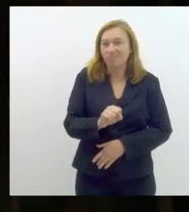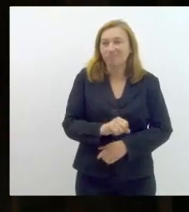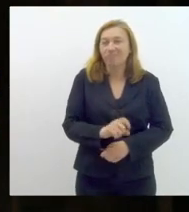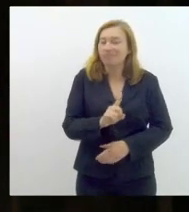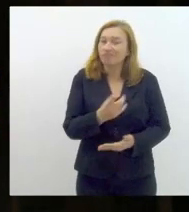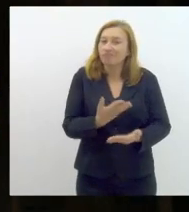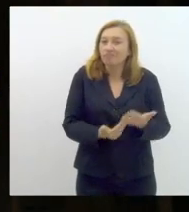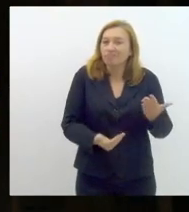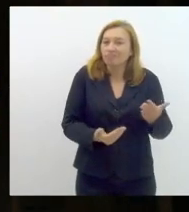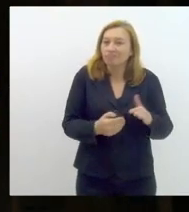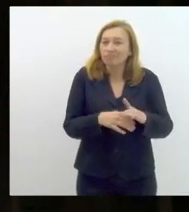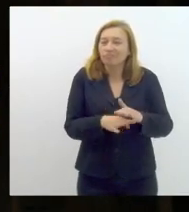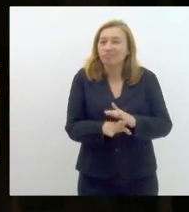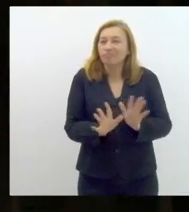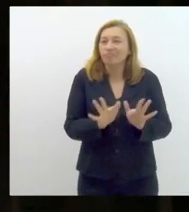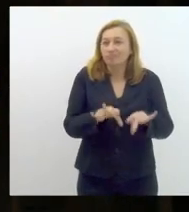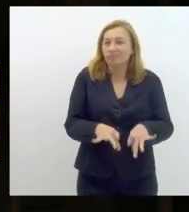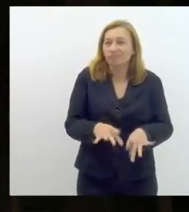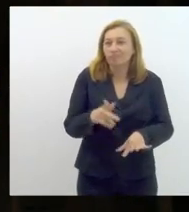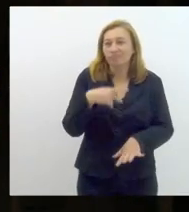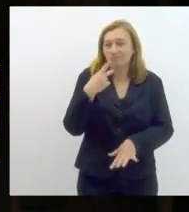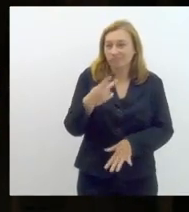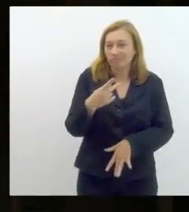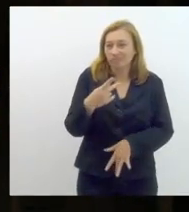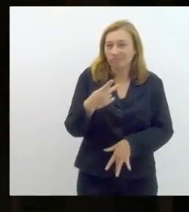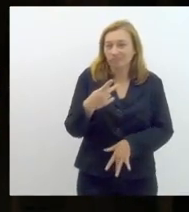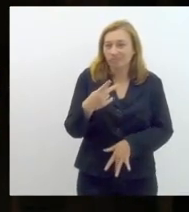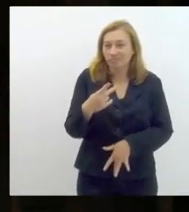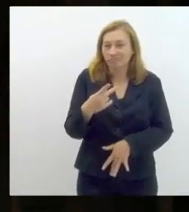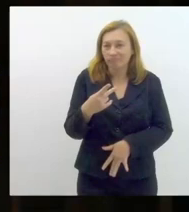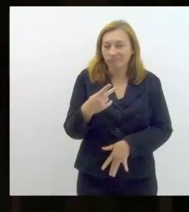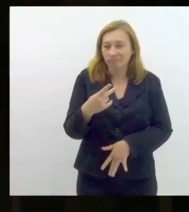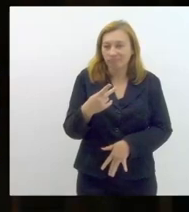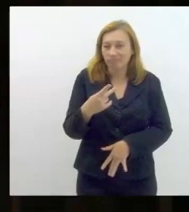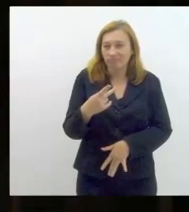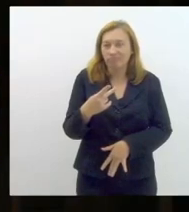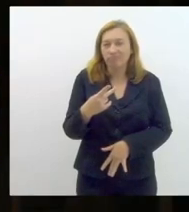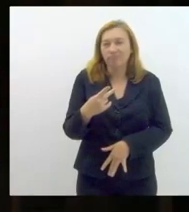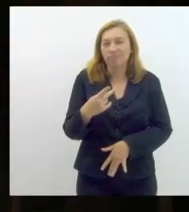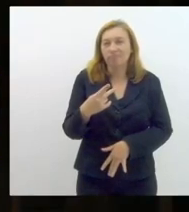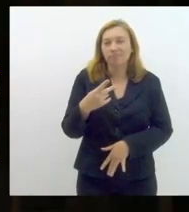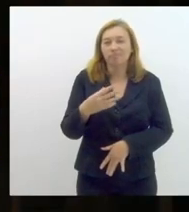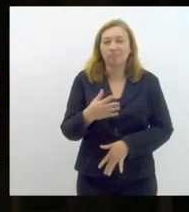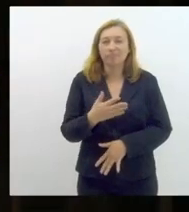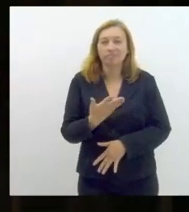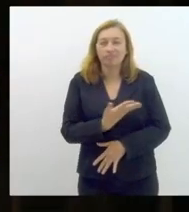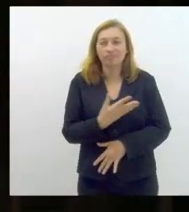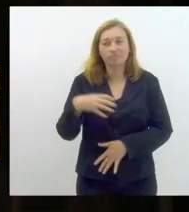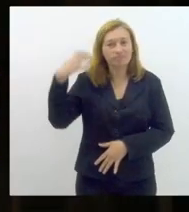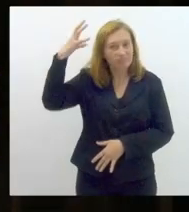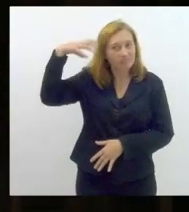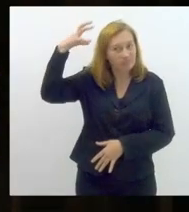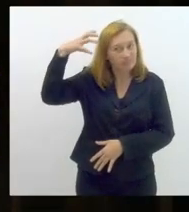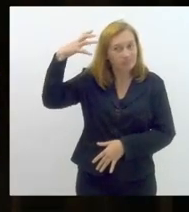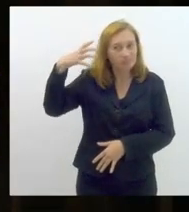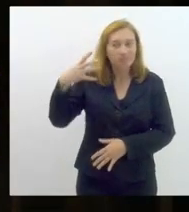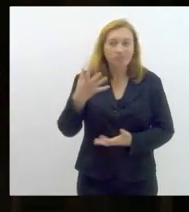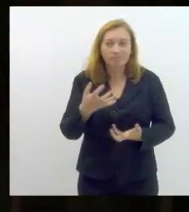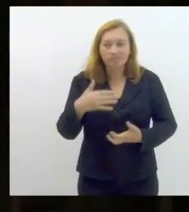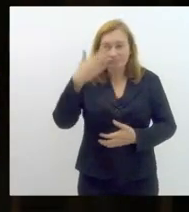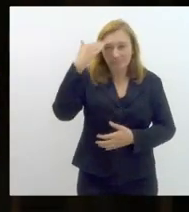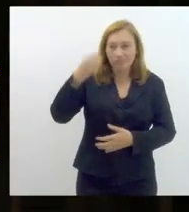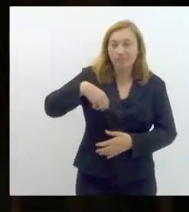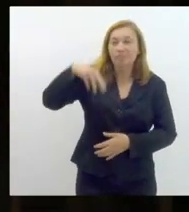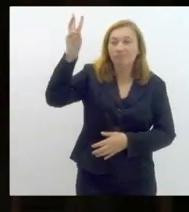não perder o costume, encerrar a fala com uma das falas de nossa querida Marielle, que ainda está, né, sem solução. Queremos saber quem